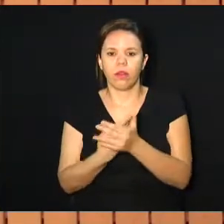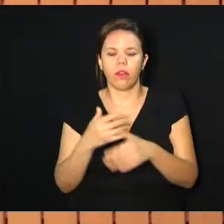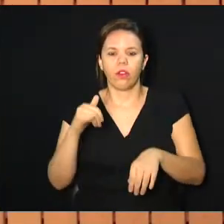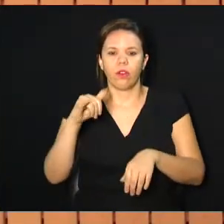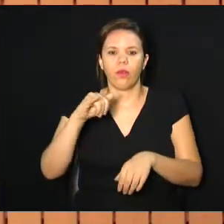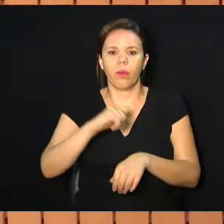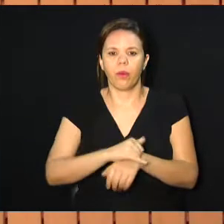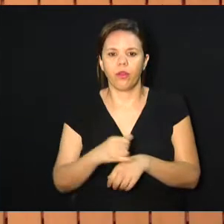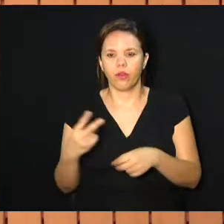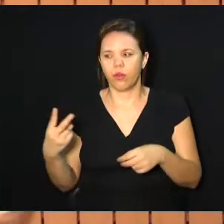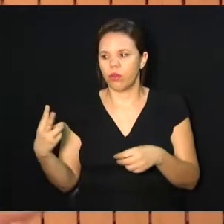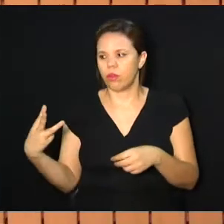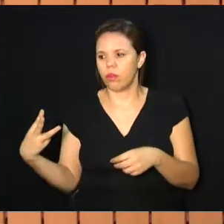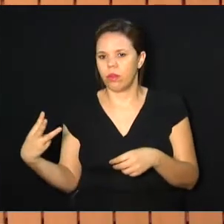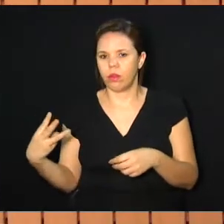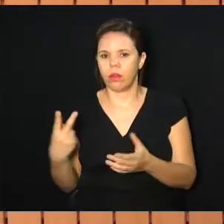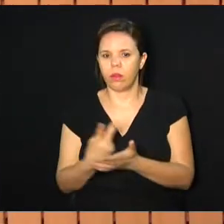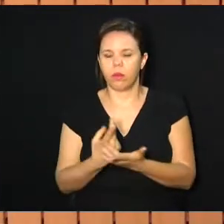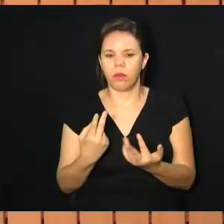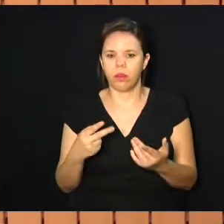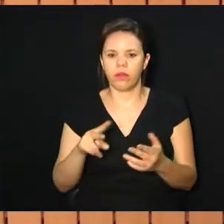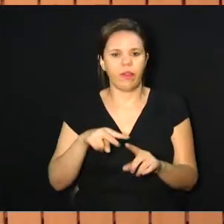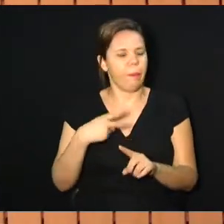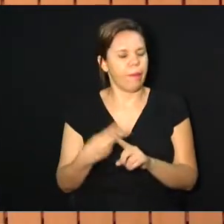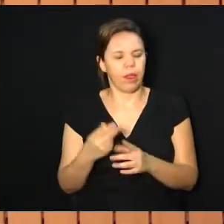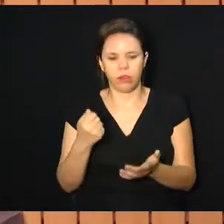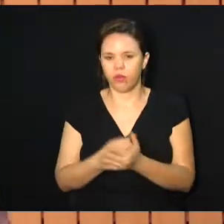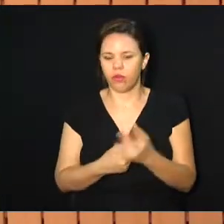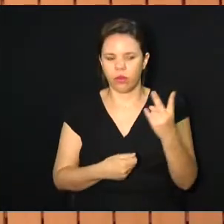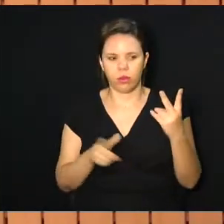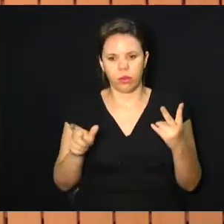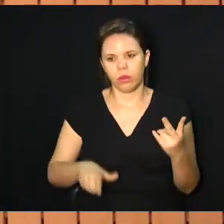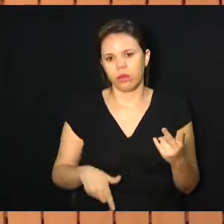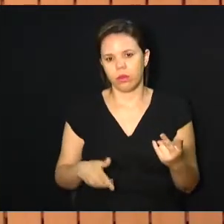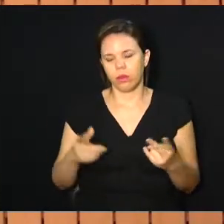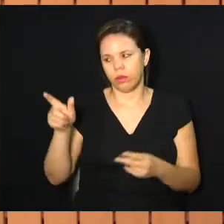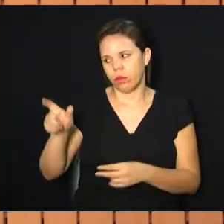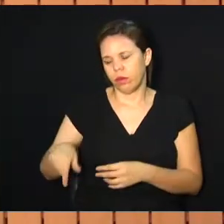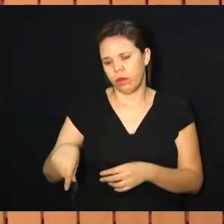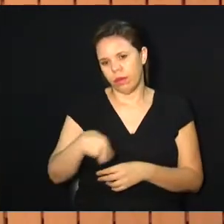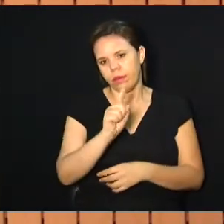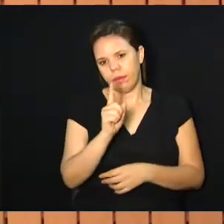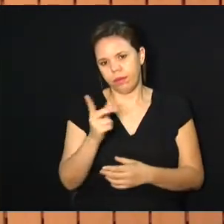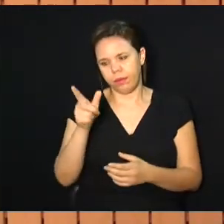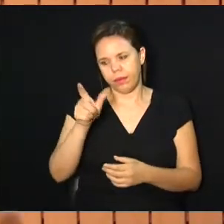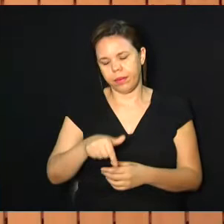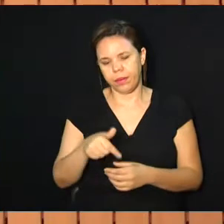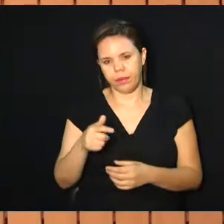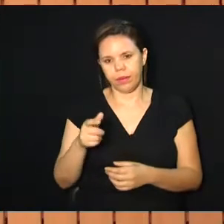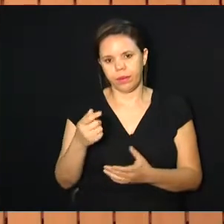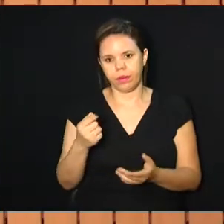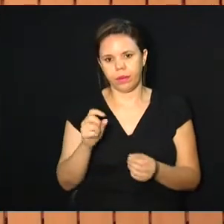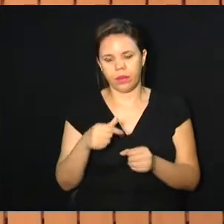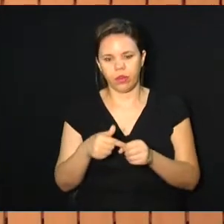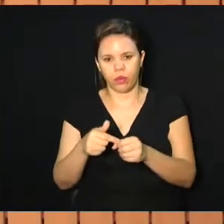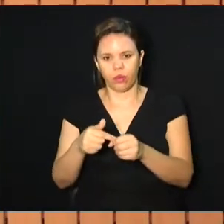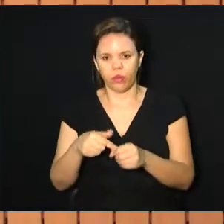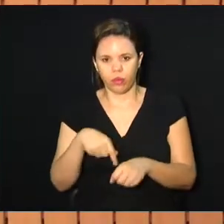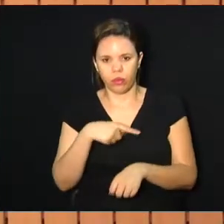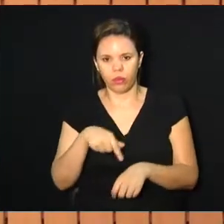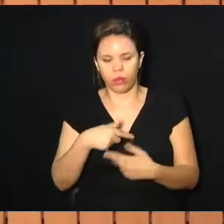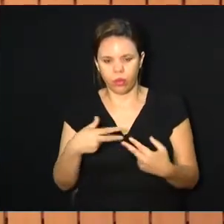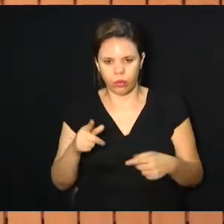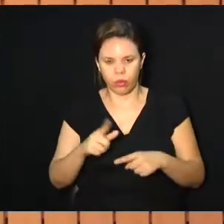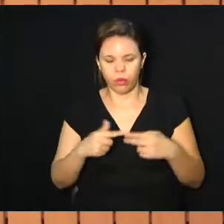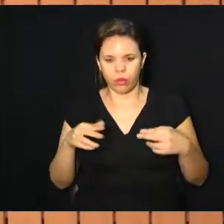2 ou 3 pessoas, o custo é o mesmo. Você vai pagar o dobro se for 2 pessoas. Então, o passageiro não é custo. O que é custo são os insumos e